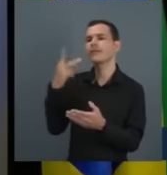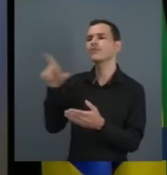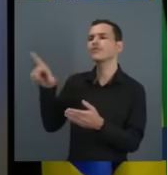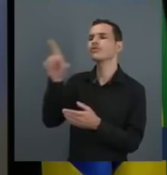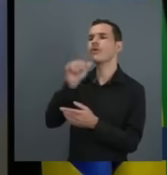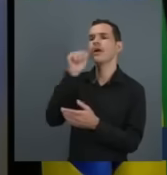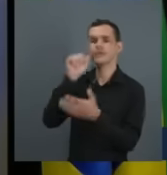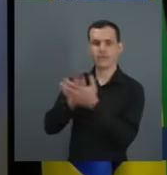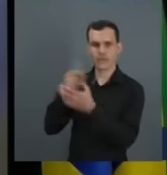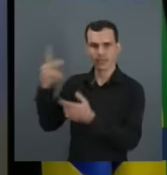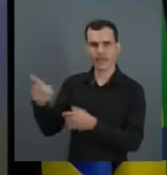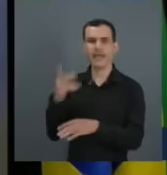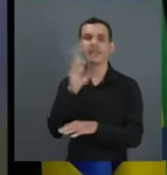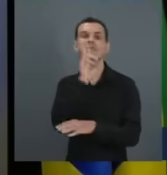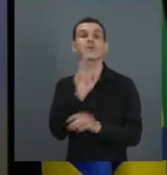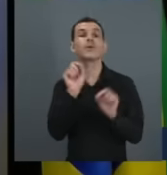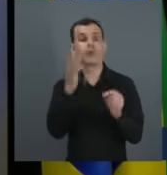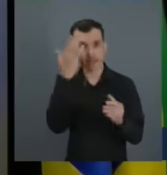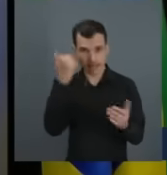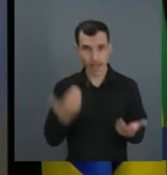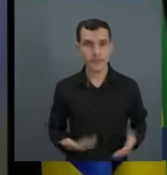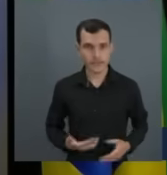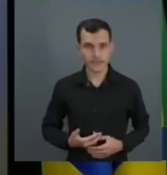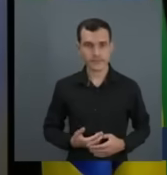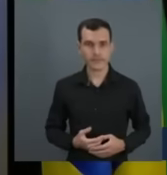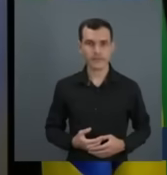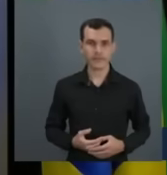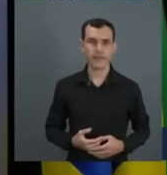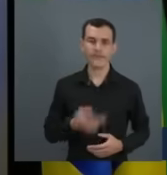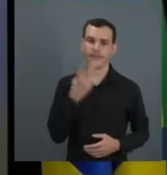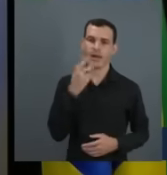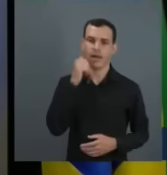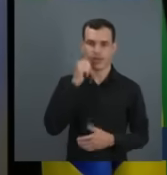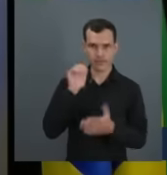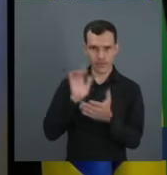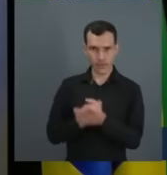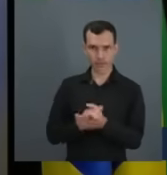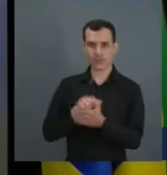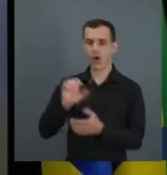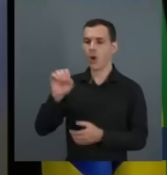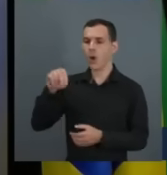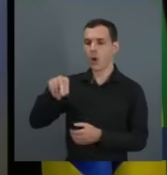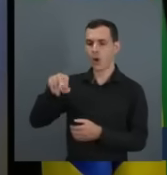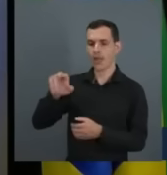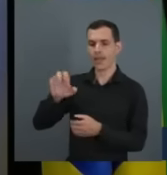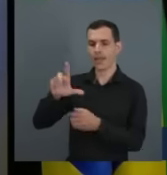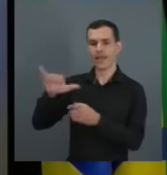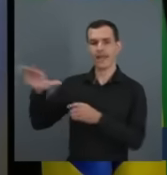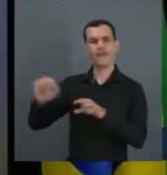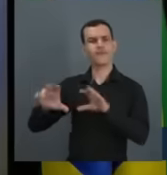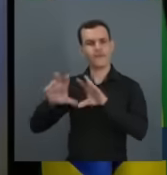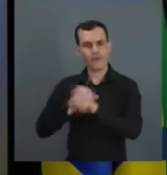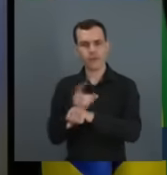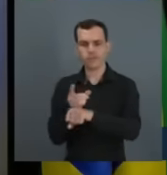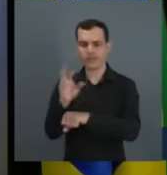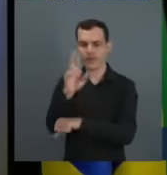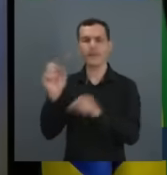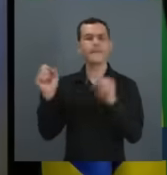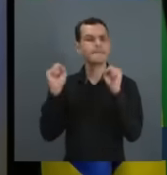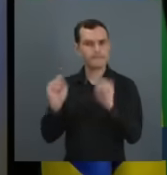que ele respondeu? Dizendo que Onélia era formada com doutorado e que poderia concorrer com qualquer